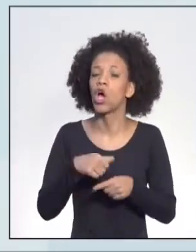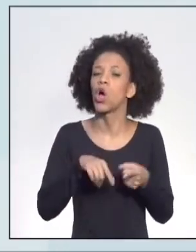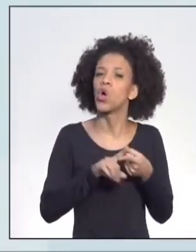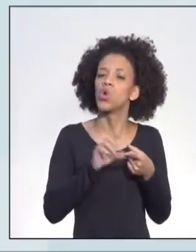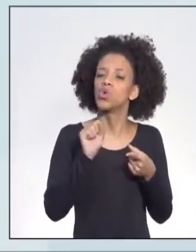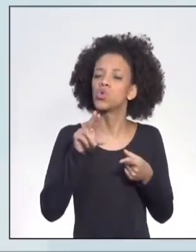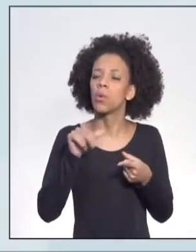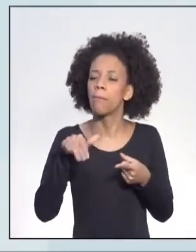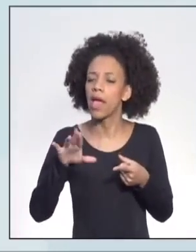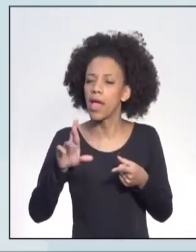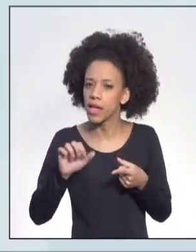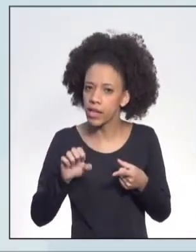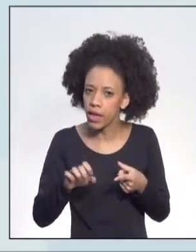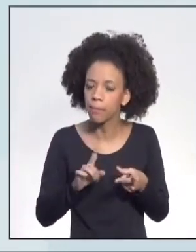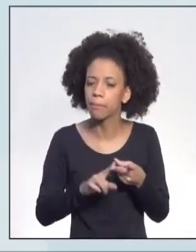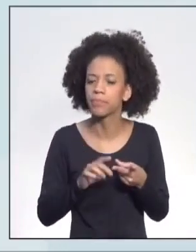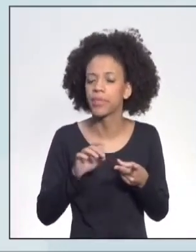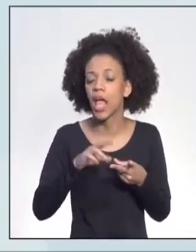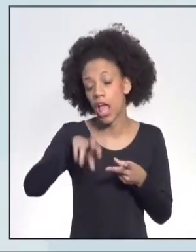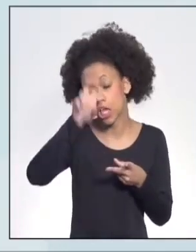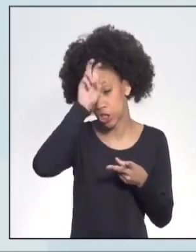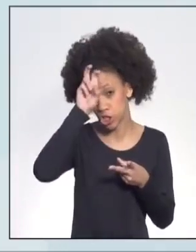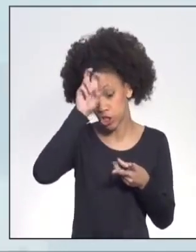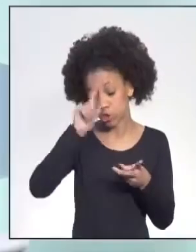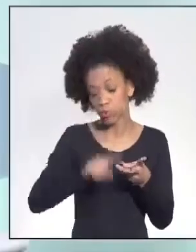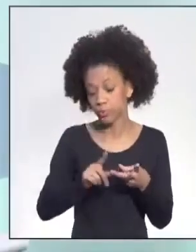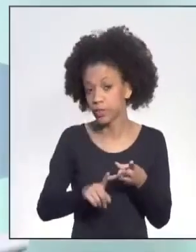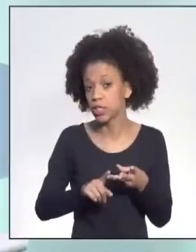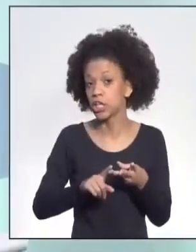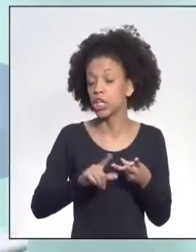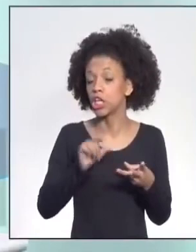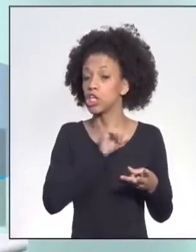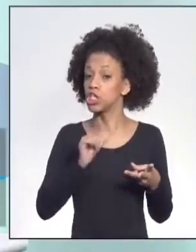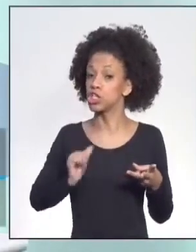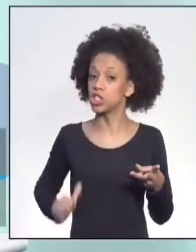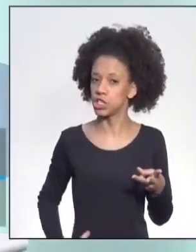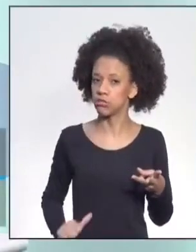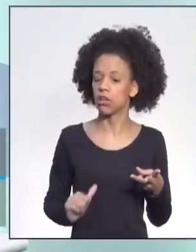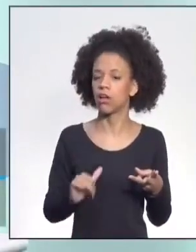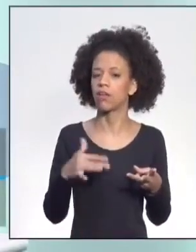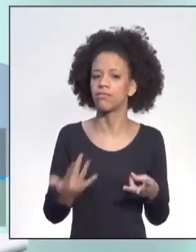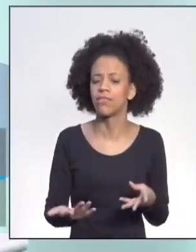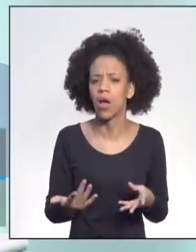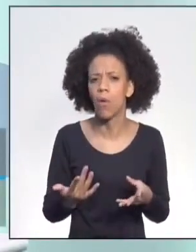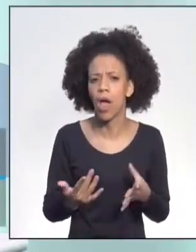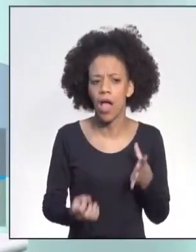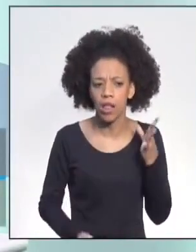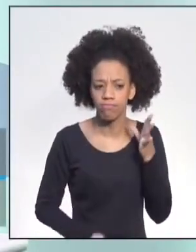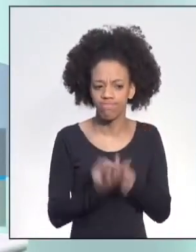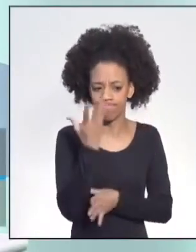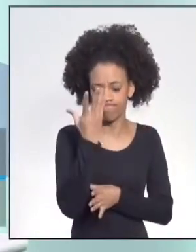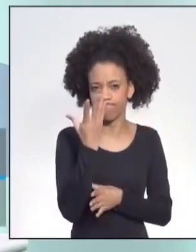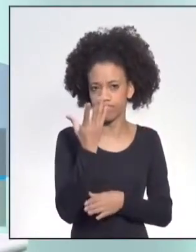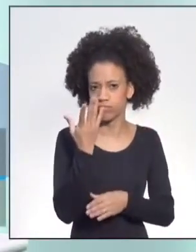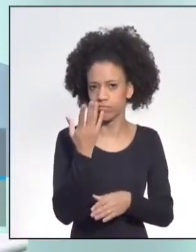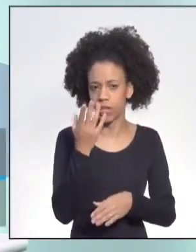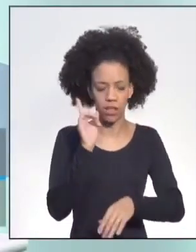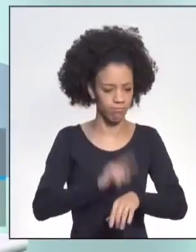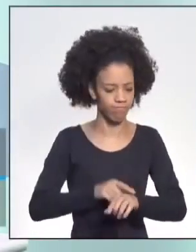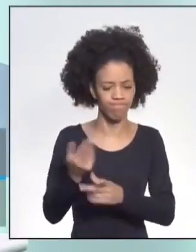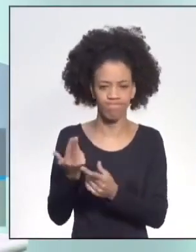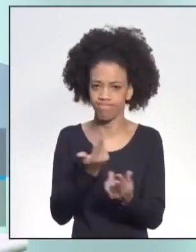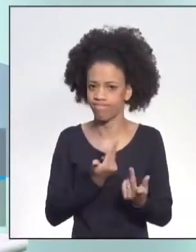no Egito e até mesmo na China. Então, a escrita ela surge aí simultaneamente em vários